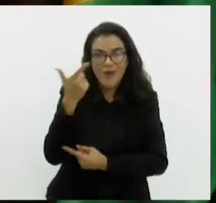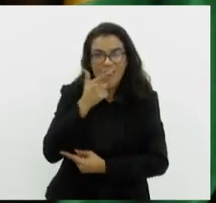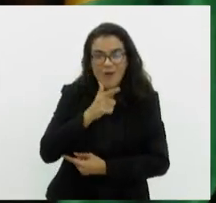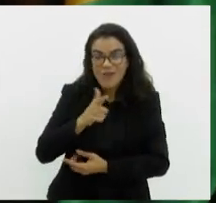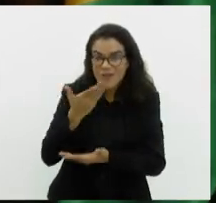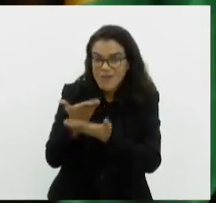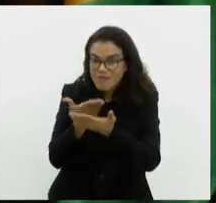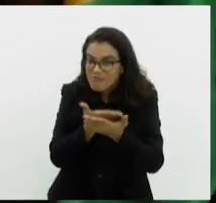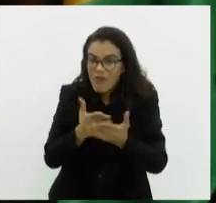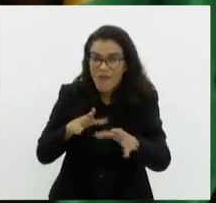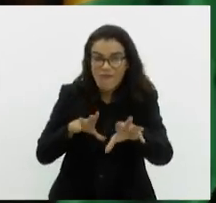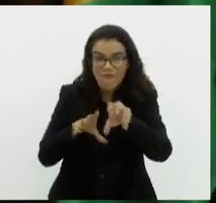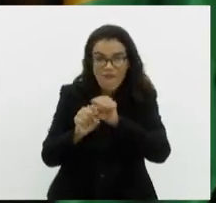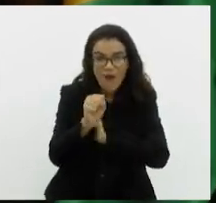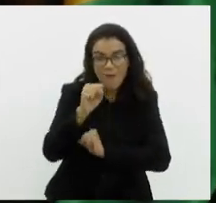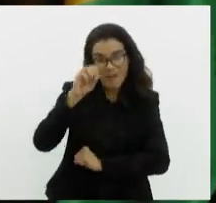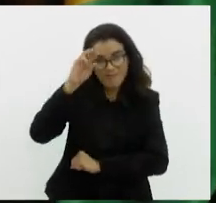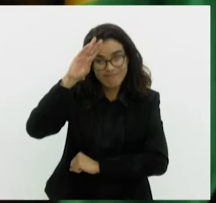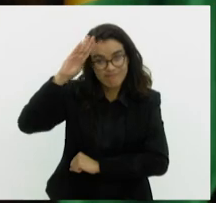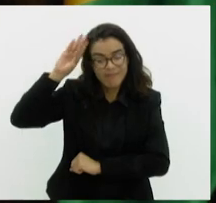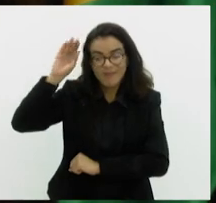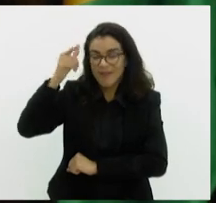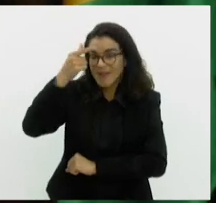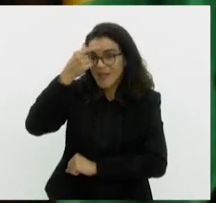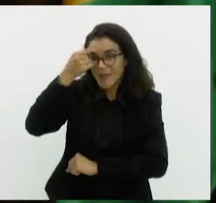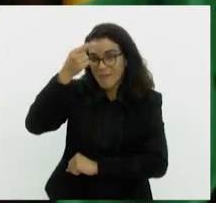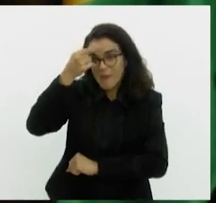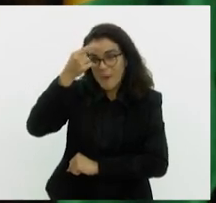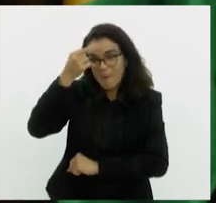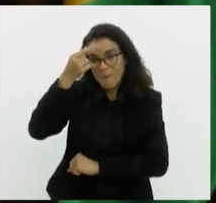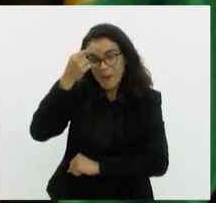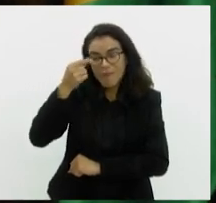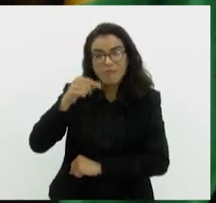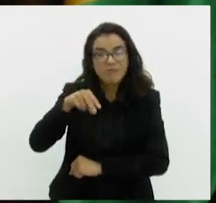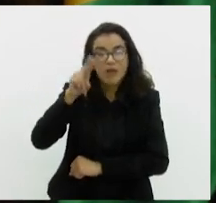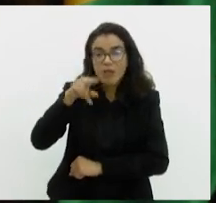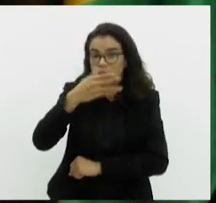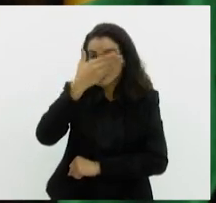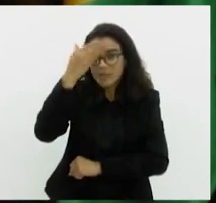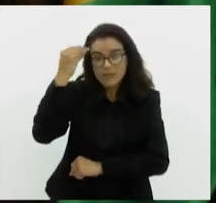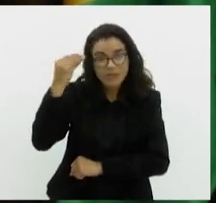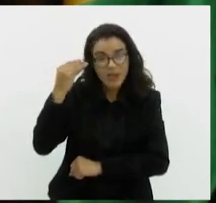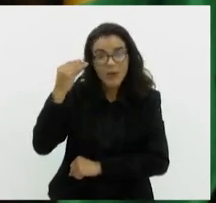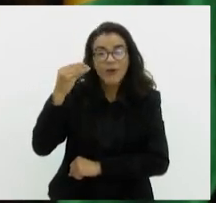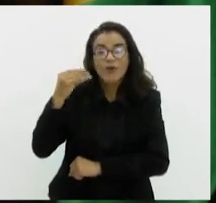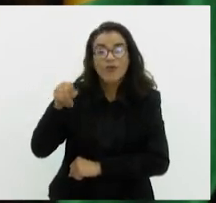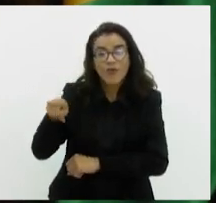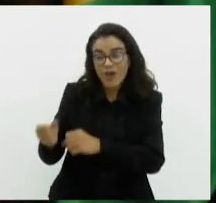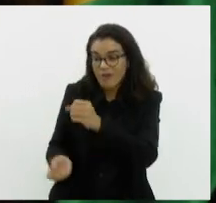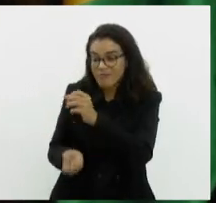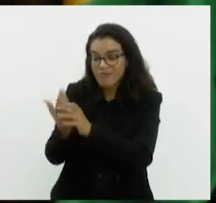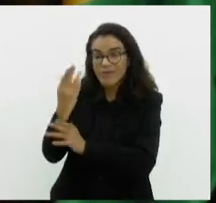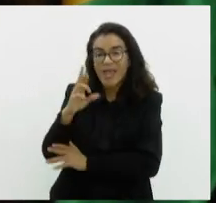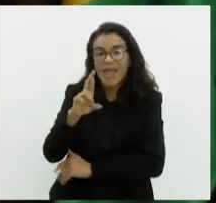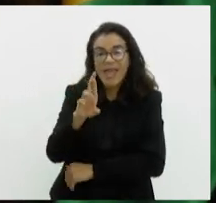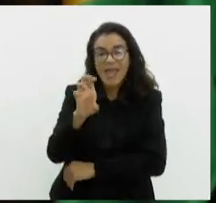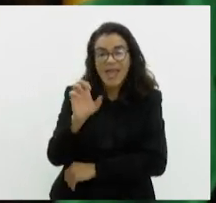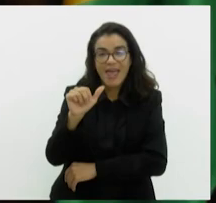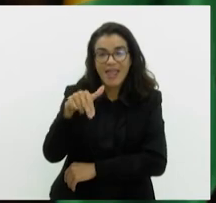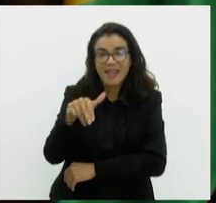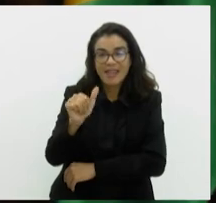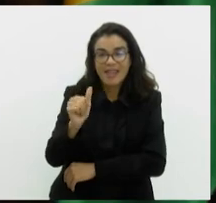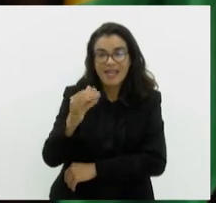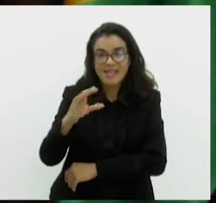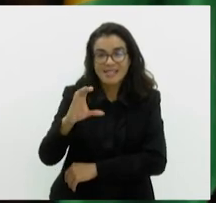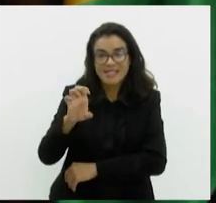superior, mas nunca deixaram de lado as suas raízes. foram fundadores do Renascença Clube. É